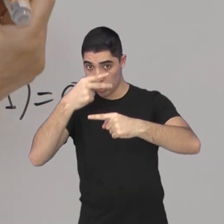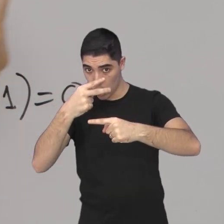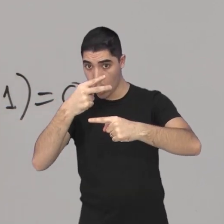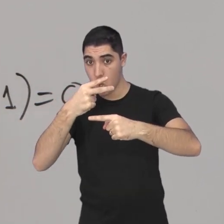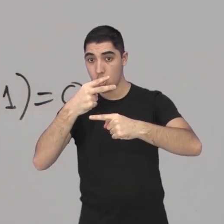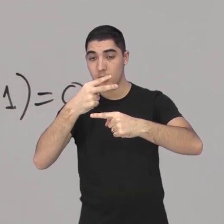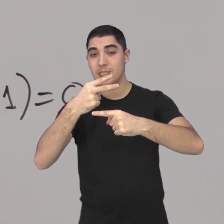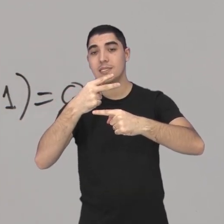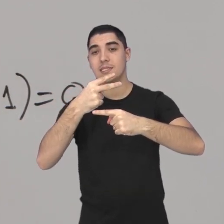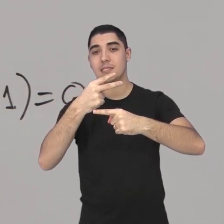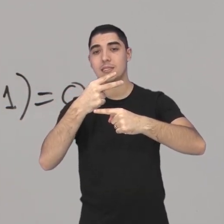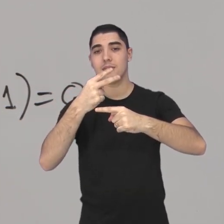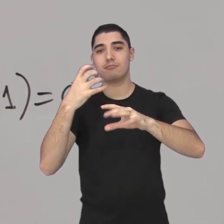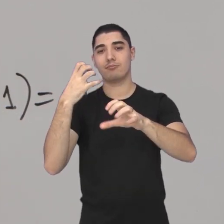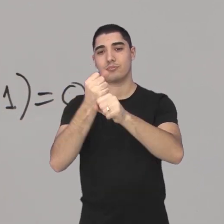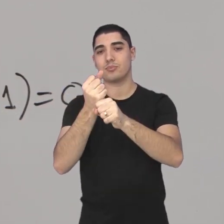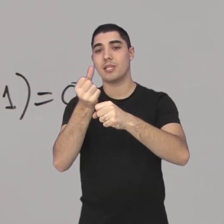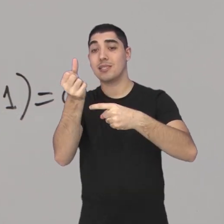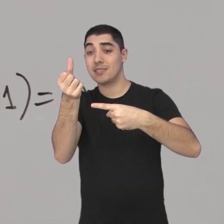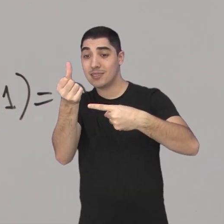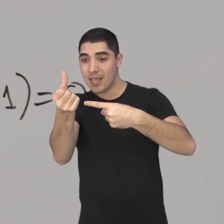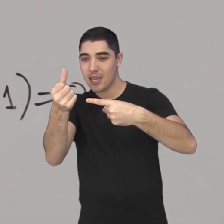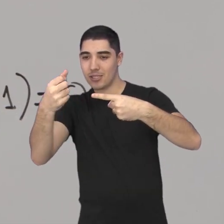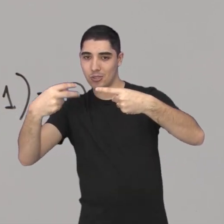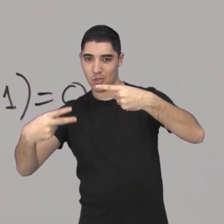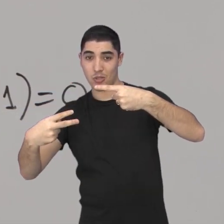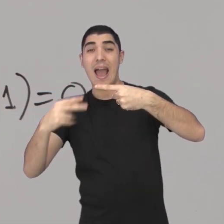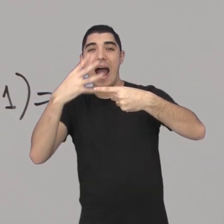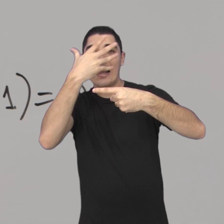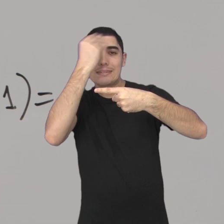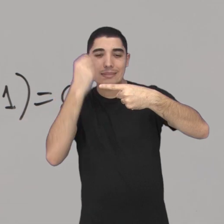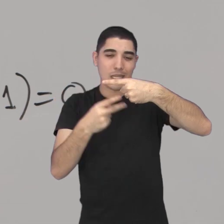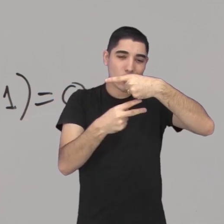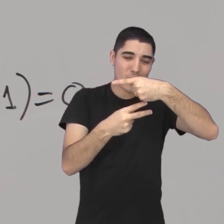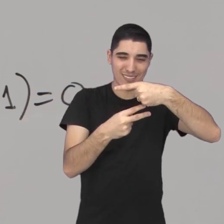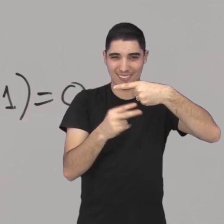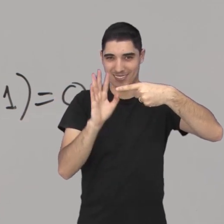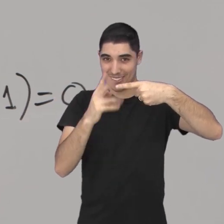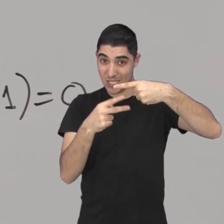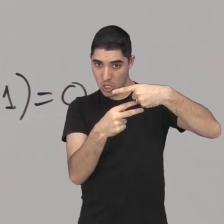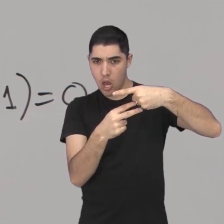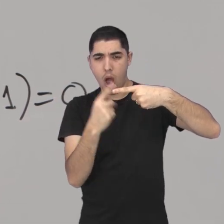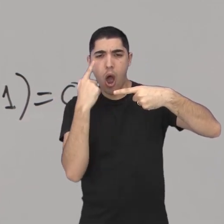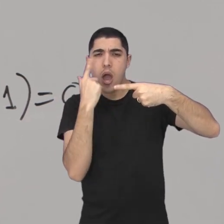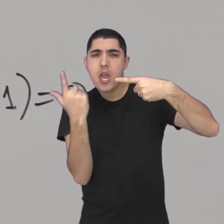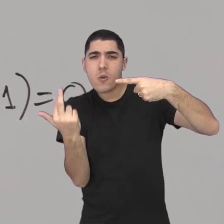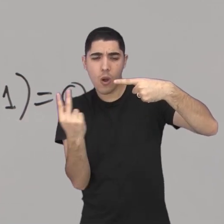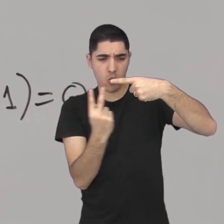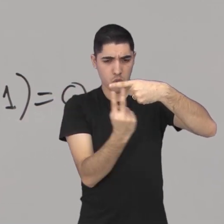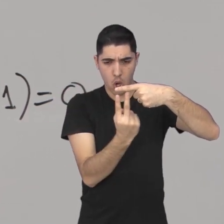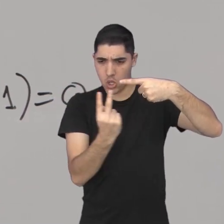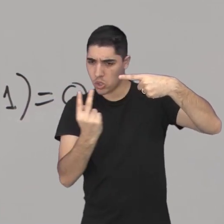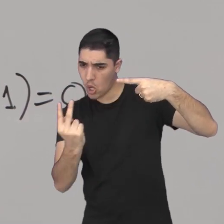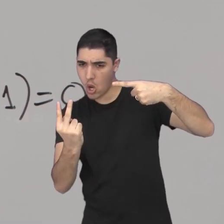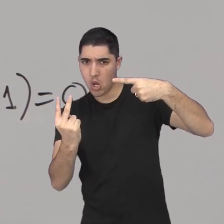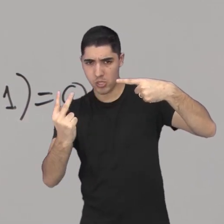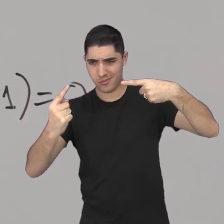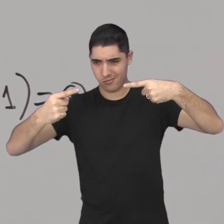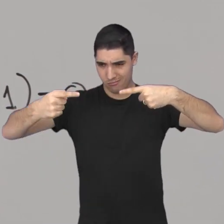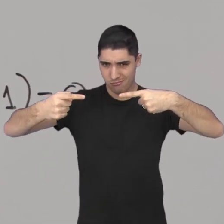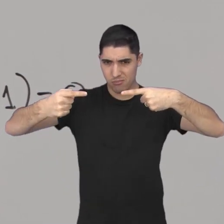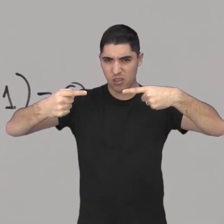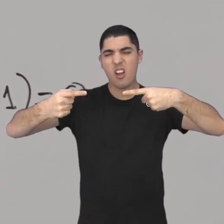é igual a 6 sobre 2. Ah, esqueci o 2 aqui também. Como estão todos com o mesmo denominador, você